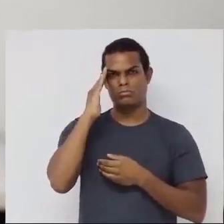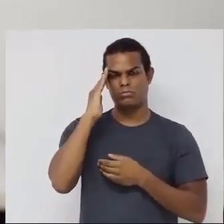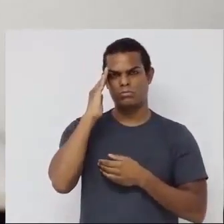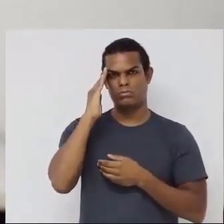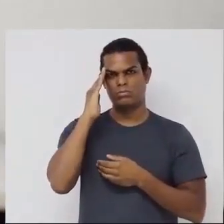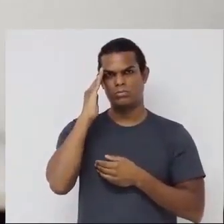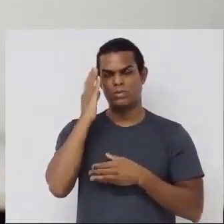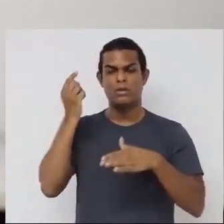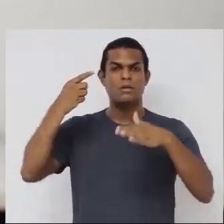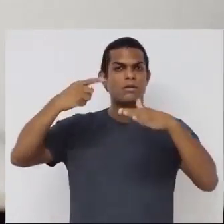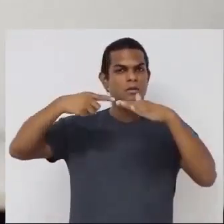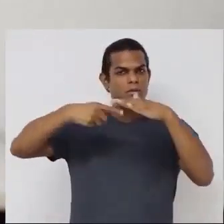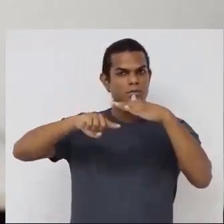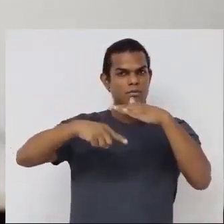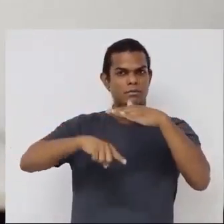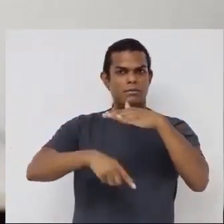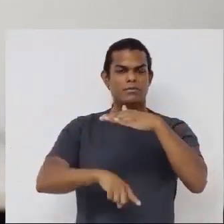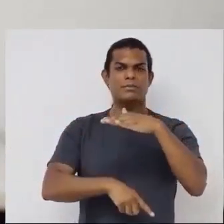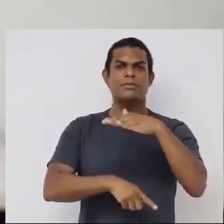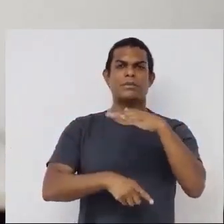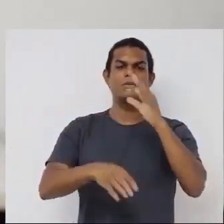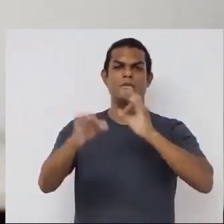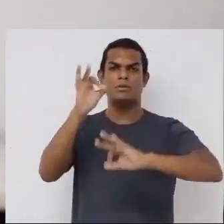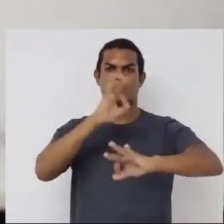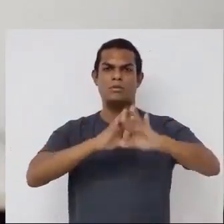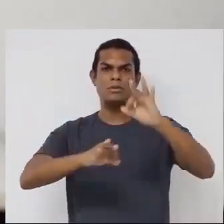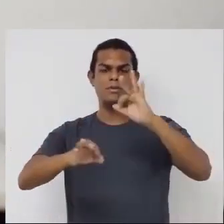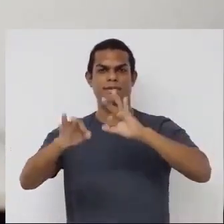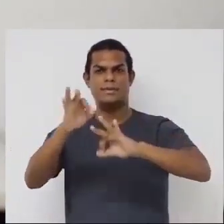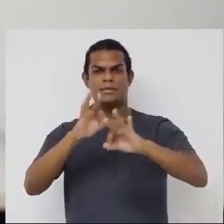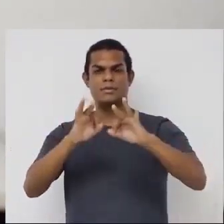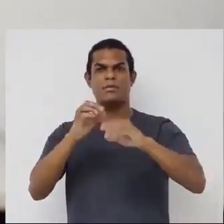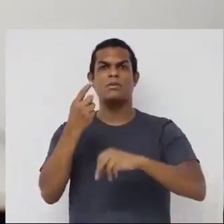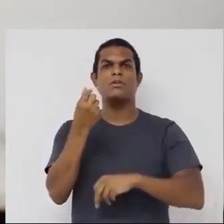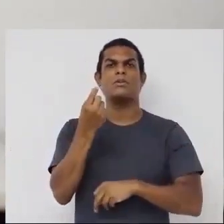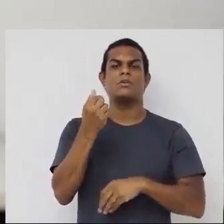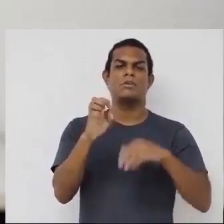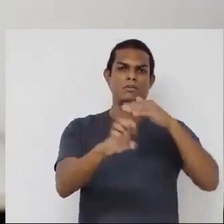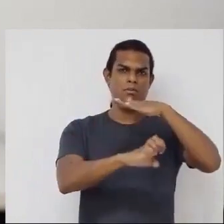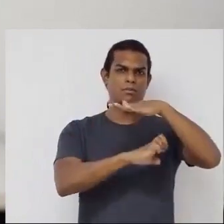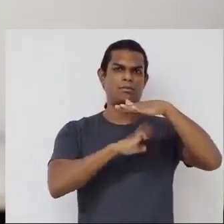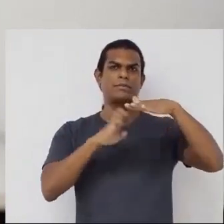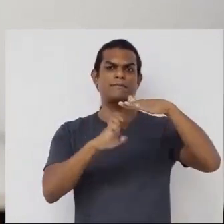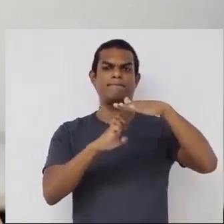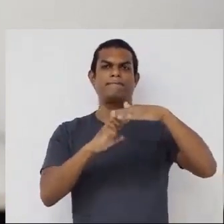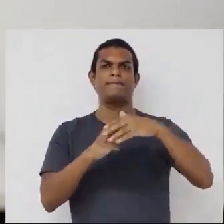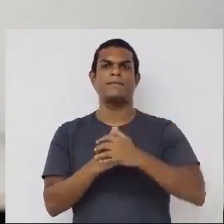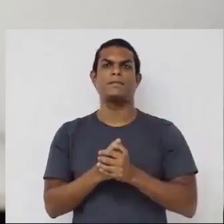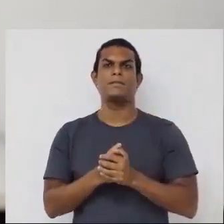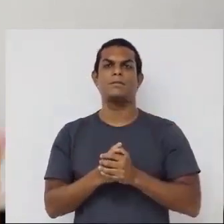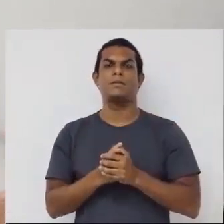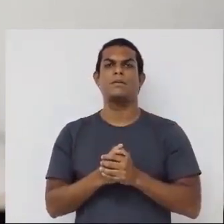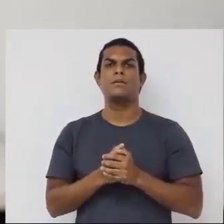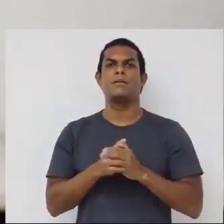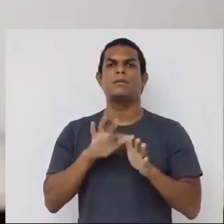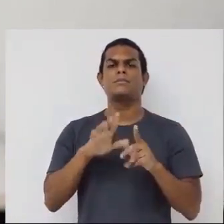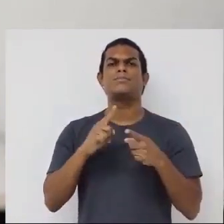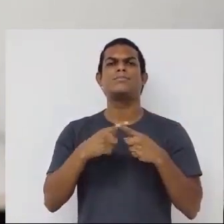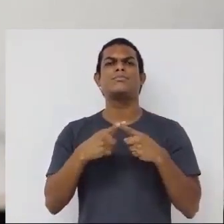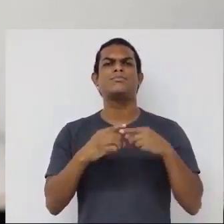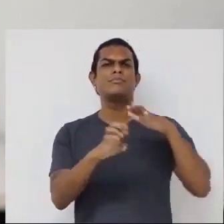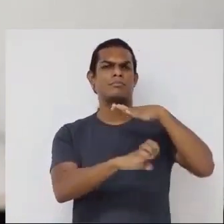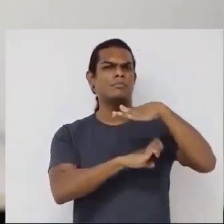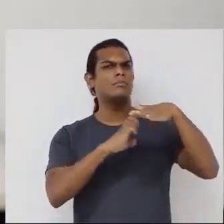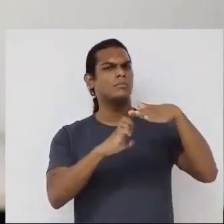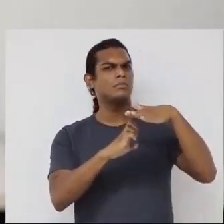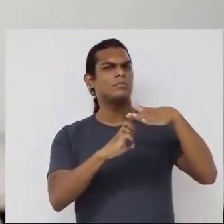um pouco mais de profundidade o funcionamento financeiro da empresa. Então, para que a empresa existe?